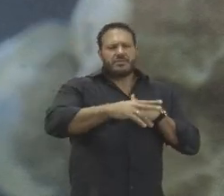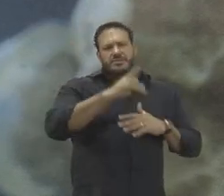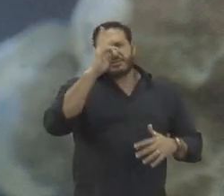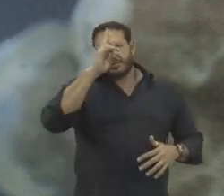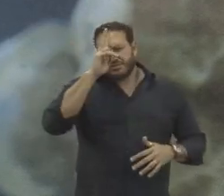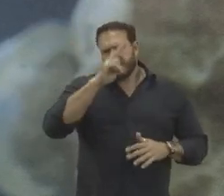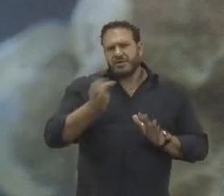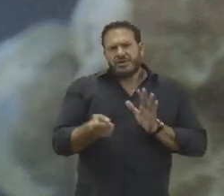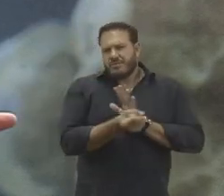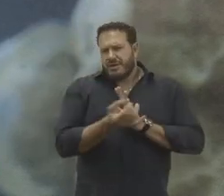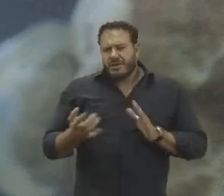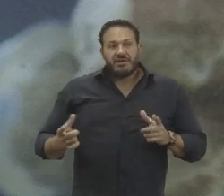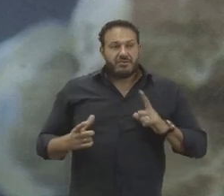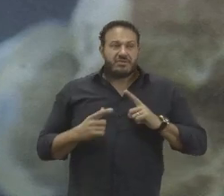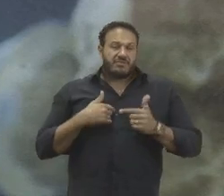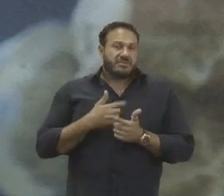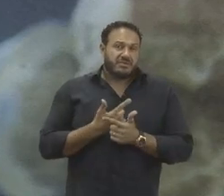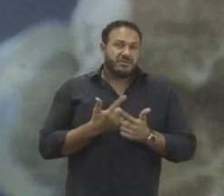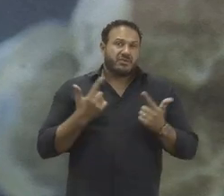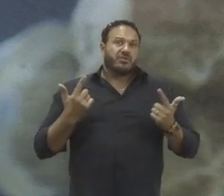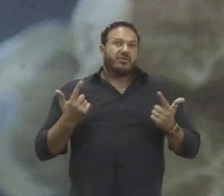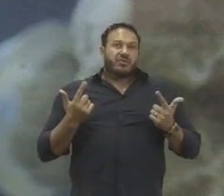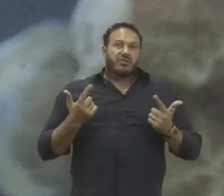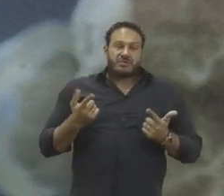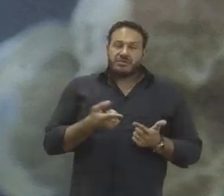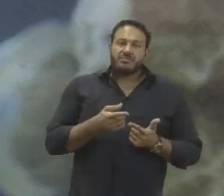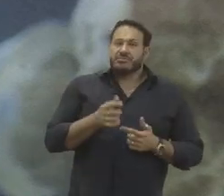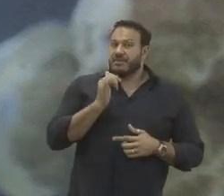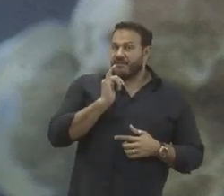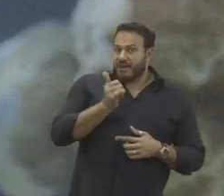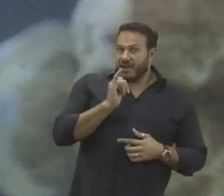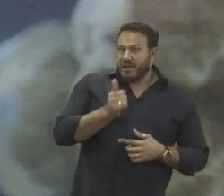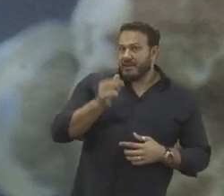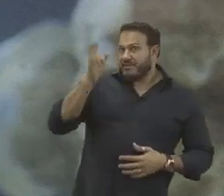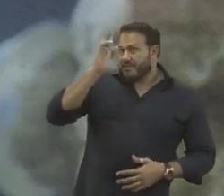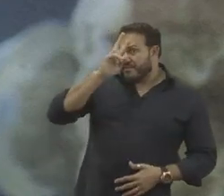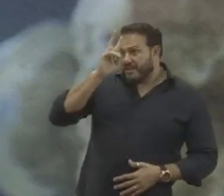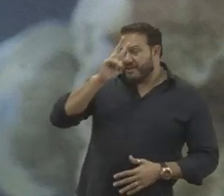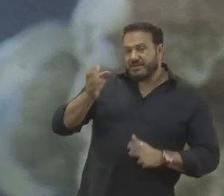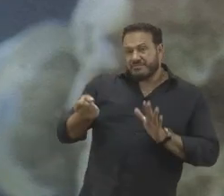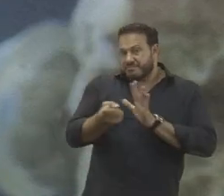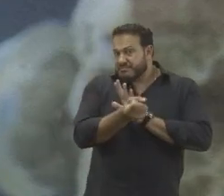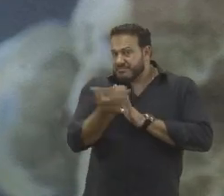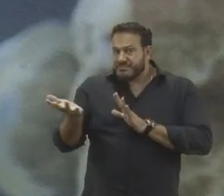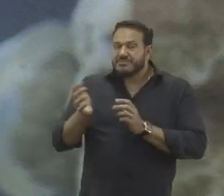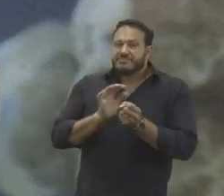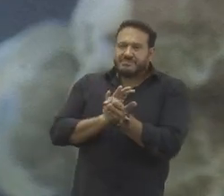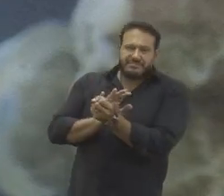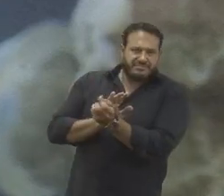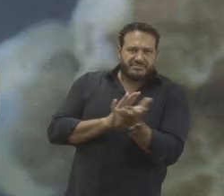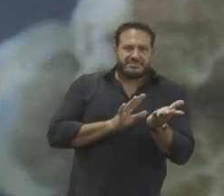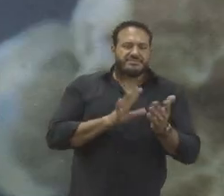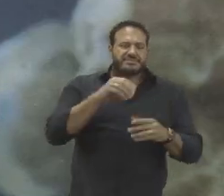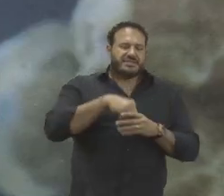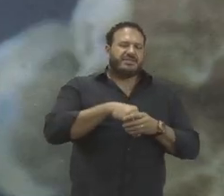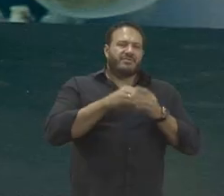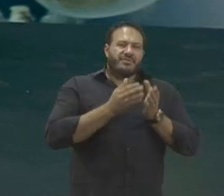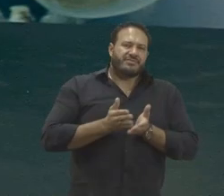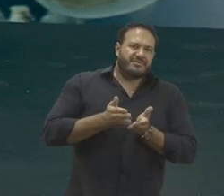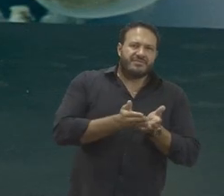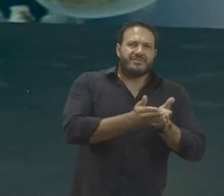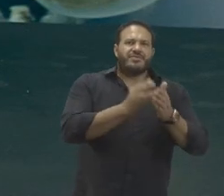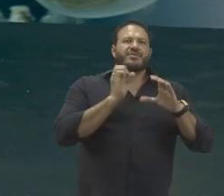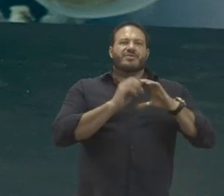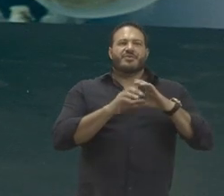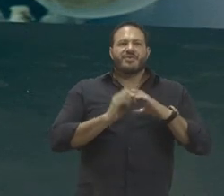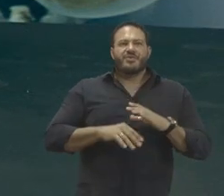imagina e eu tive esse privilégio de de contar várias delas Ah nesse bordo do globoar né Foi muito